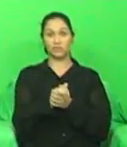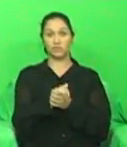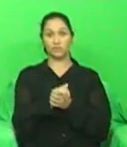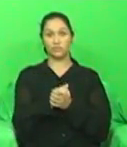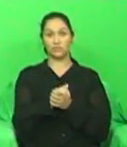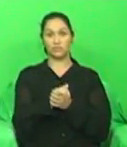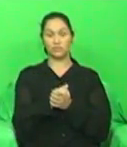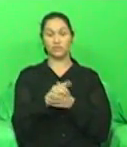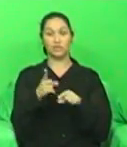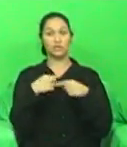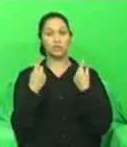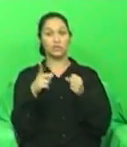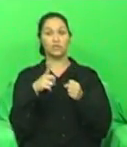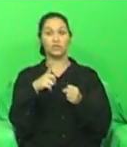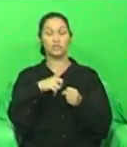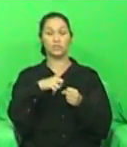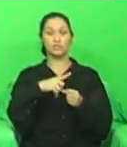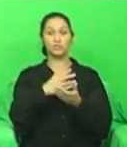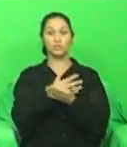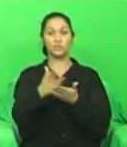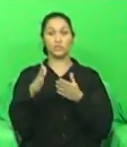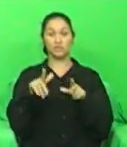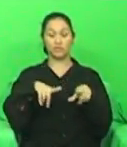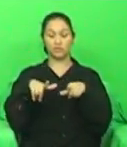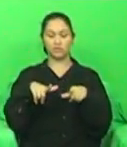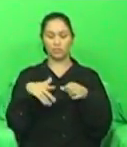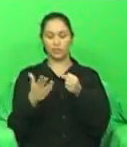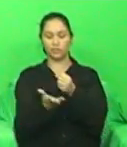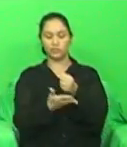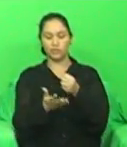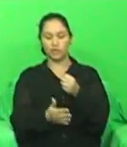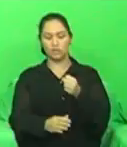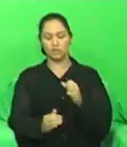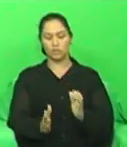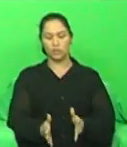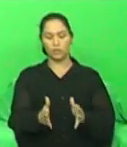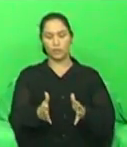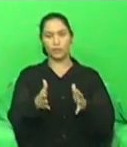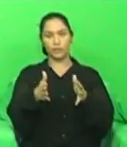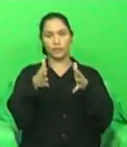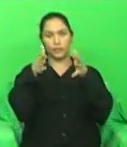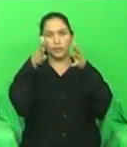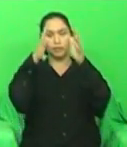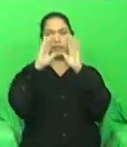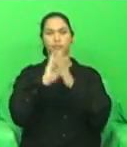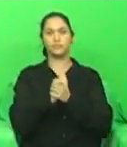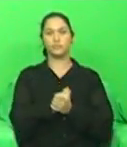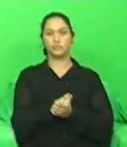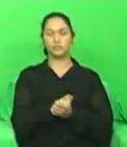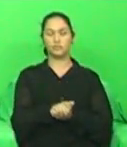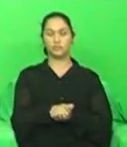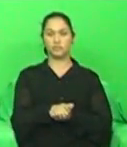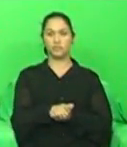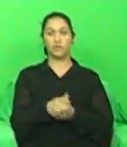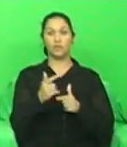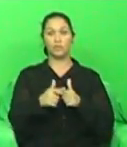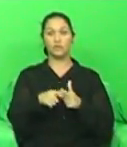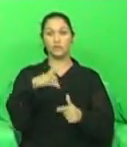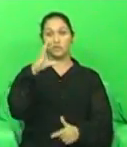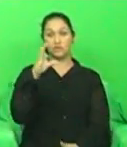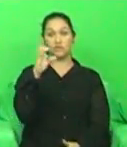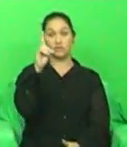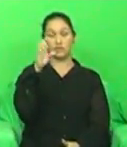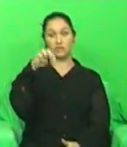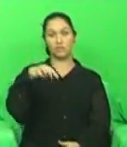constrói a base de baixo para cima que era o trabalho perfeito do cdm que era fazer todo levantamento nos